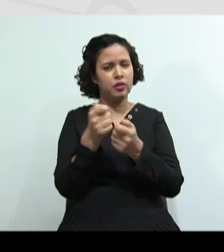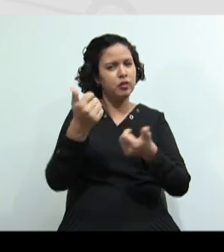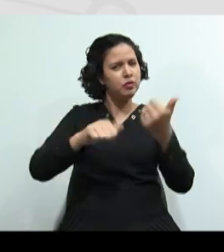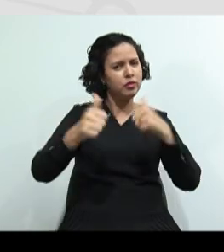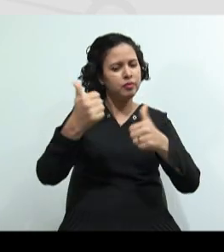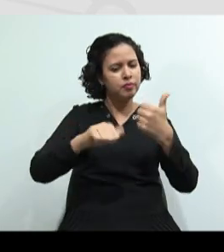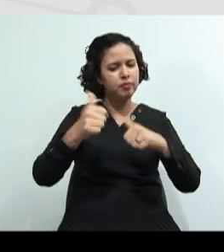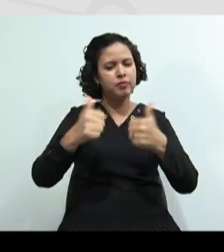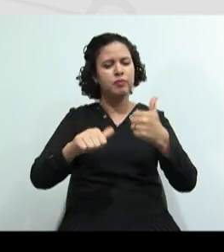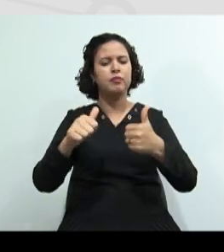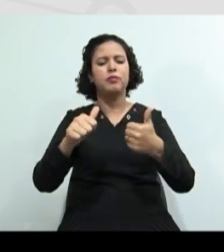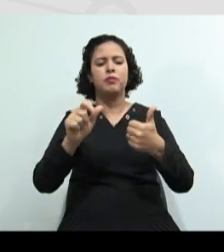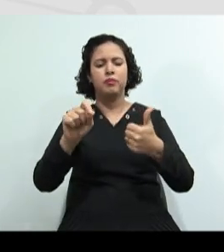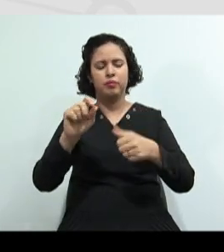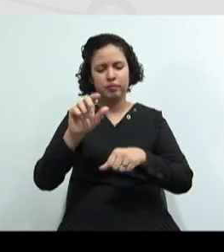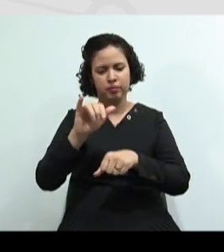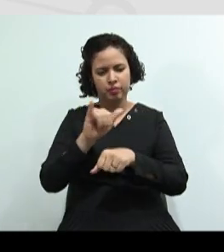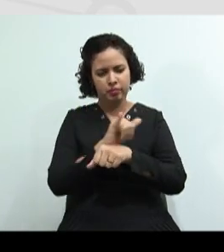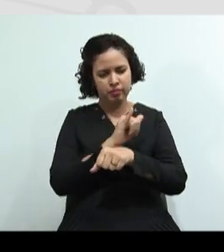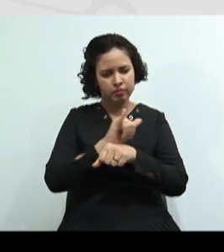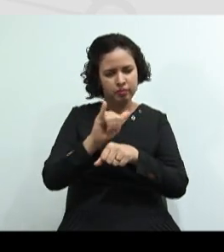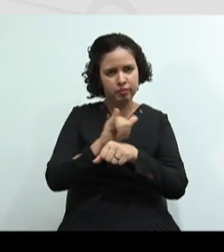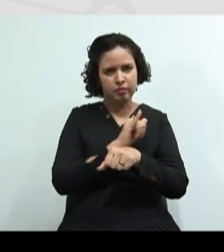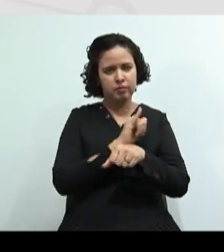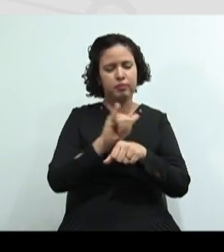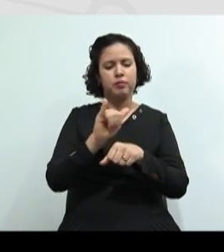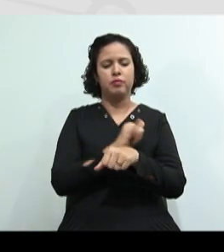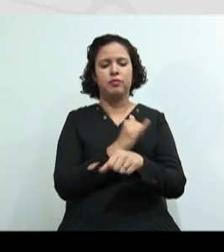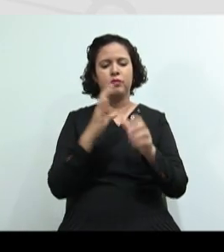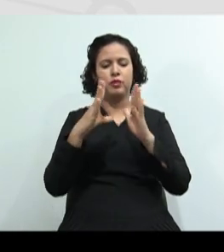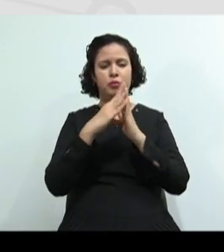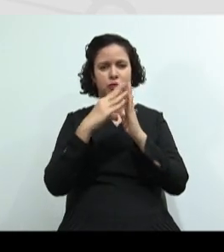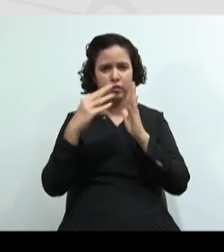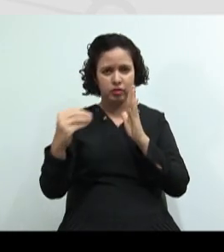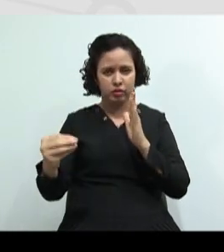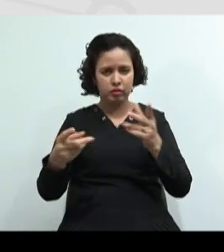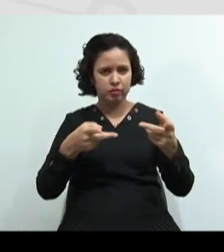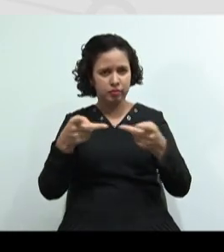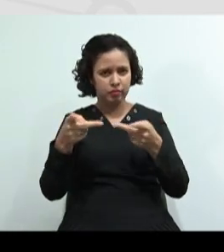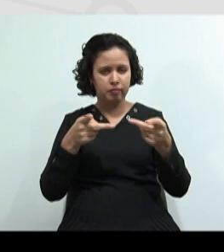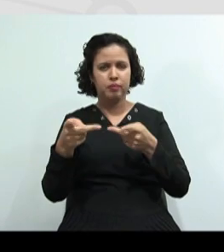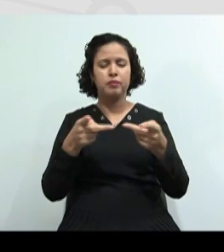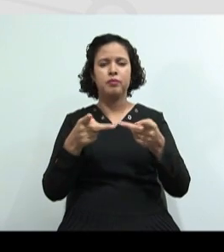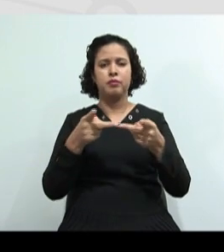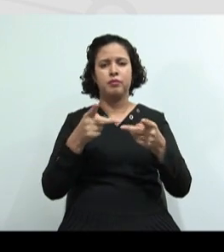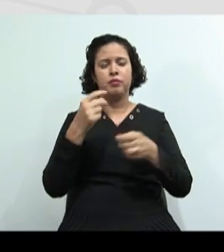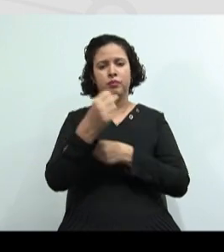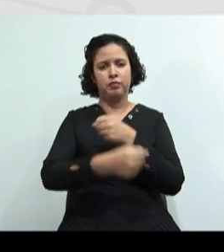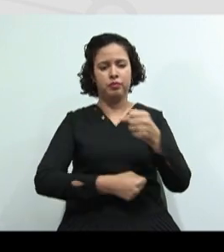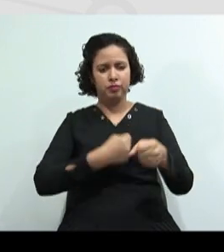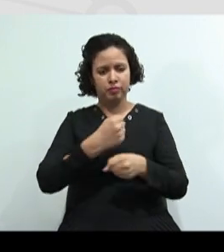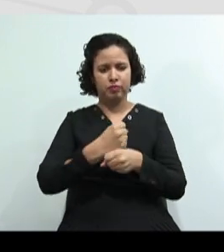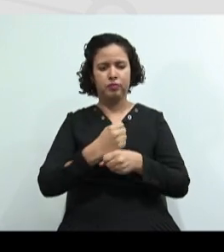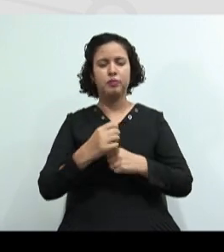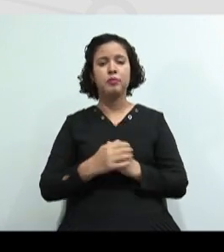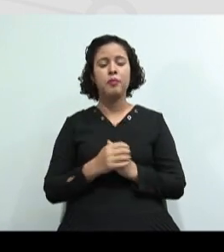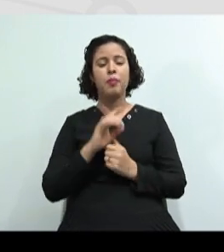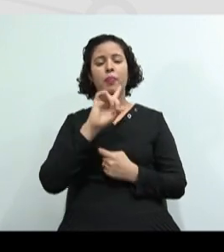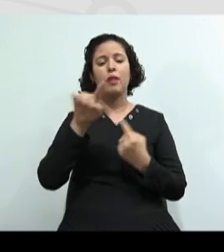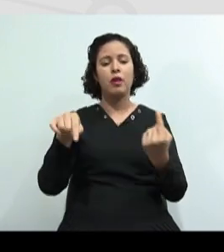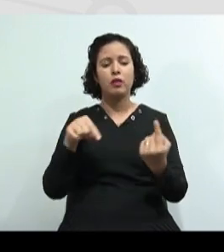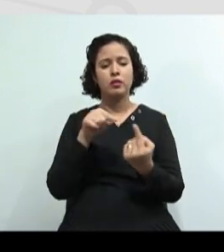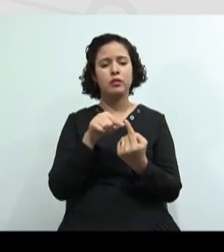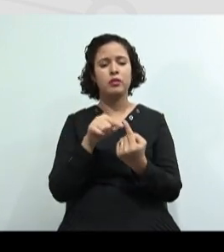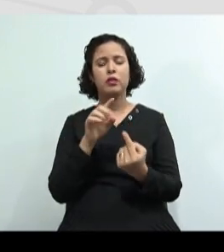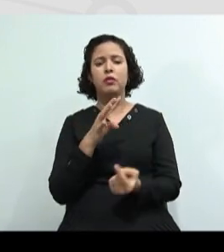planejamento estratégico. E também vamos apresentar um modelo de plano de ação anual. Quais são os objetivos da nossa teleaula?